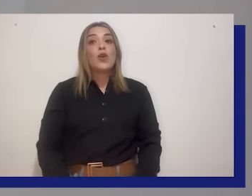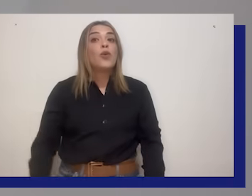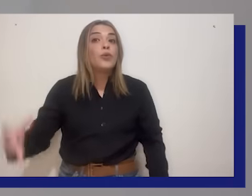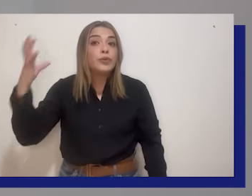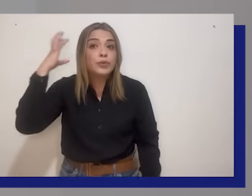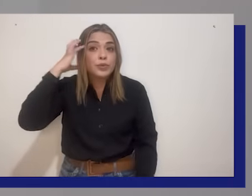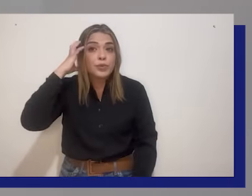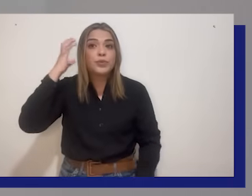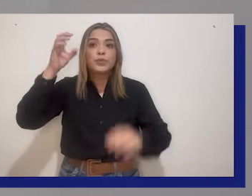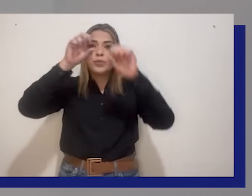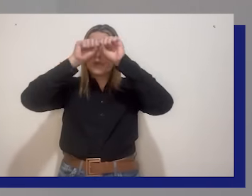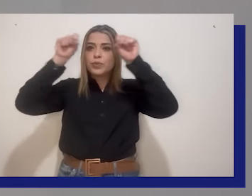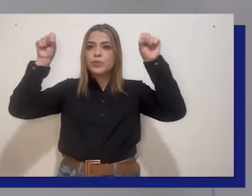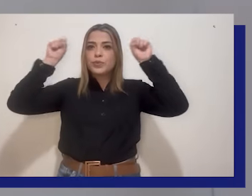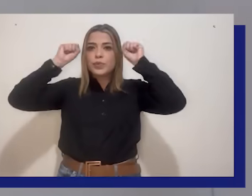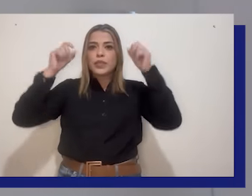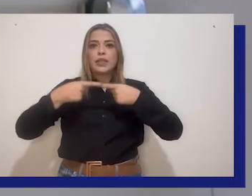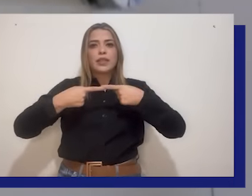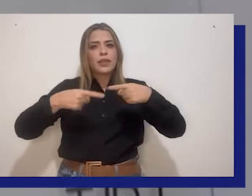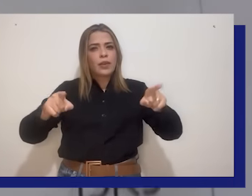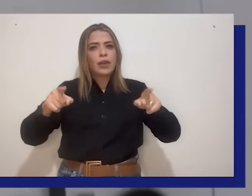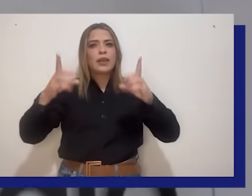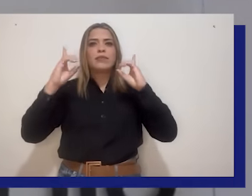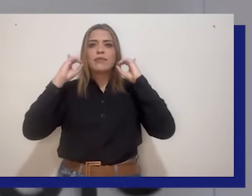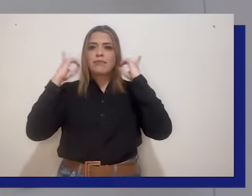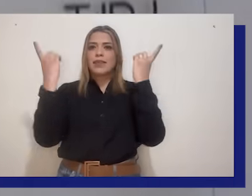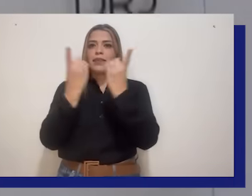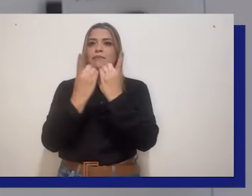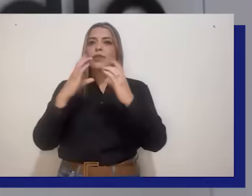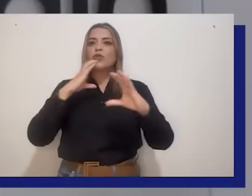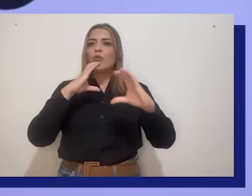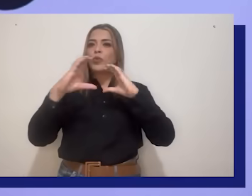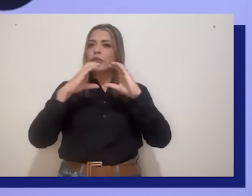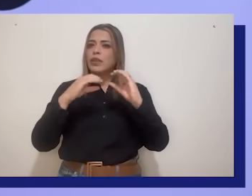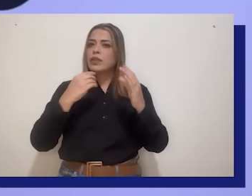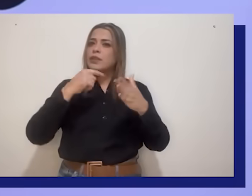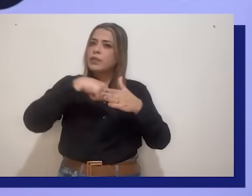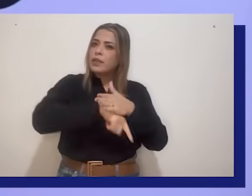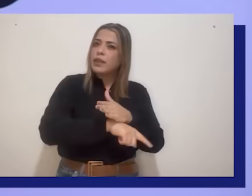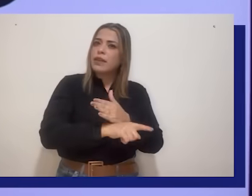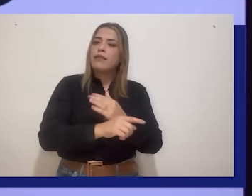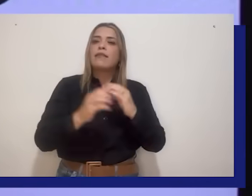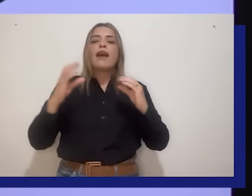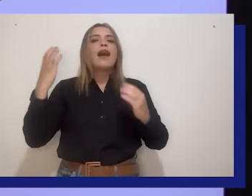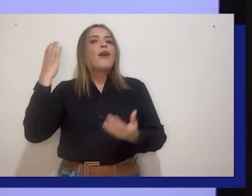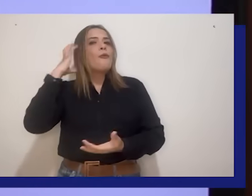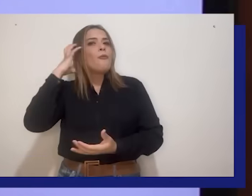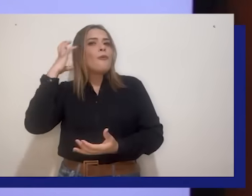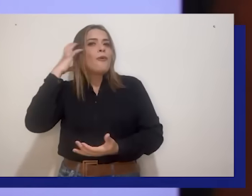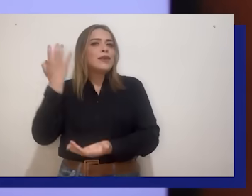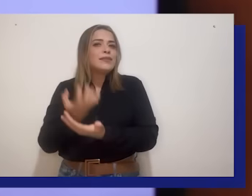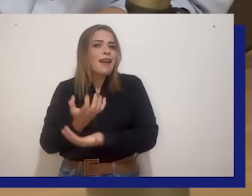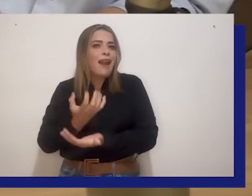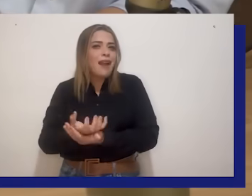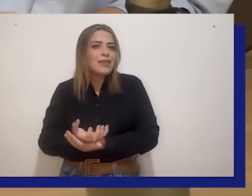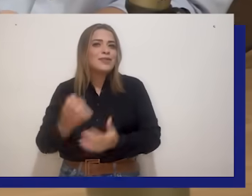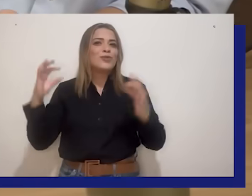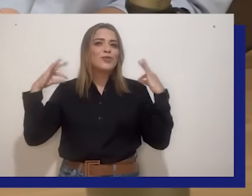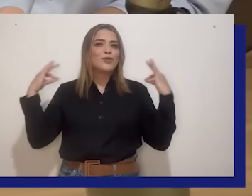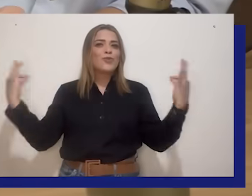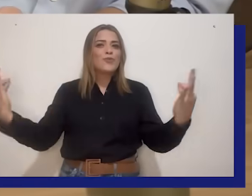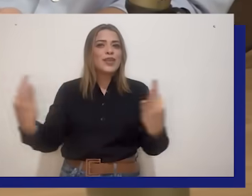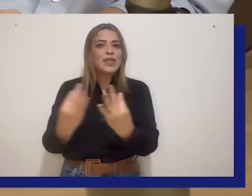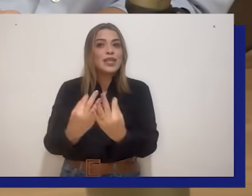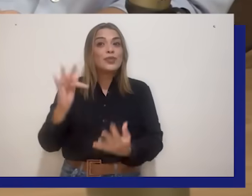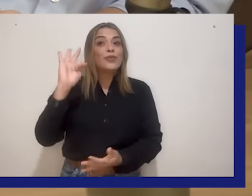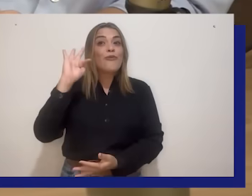Estúdio TJRJ é inaugurado pelo Departamento de Comunicação Interna. A inauguração marcou também a estreia do podcast Fórum